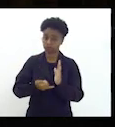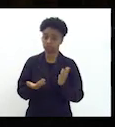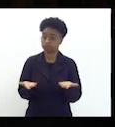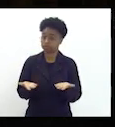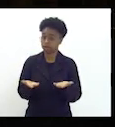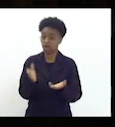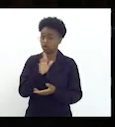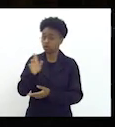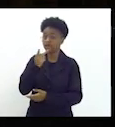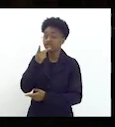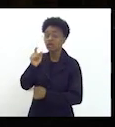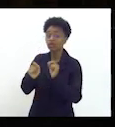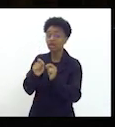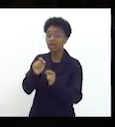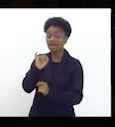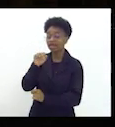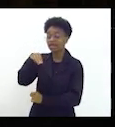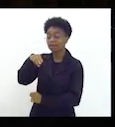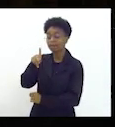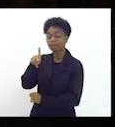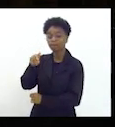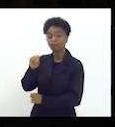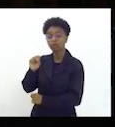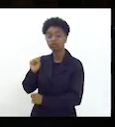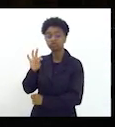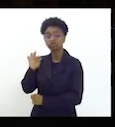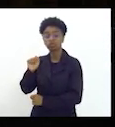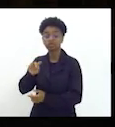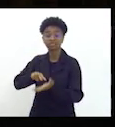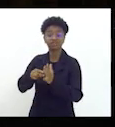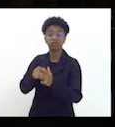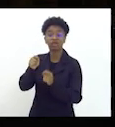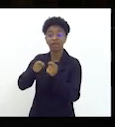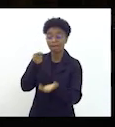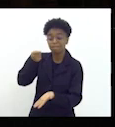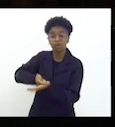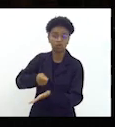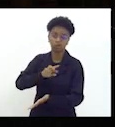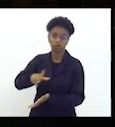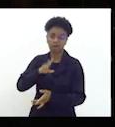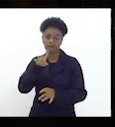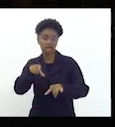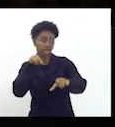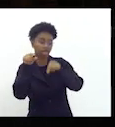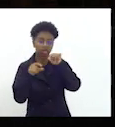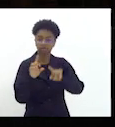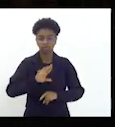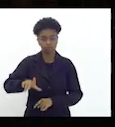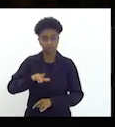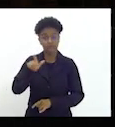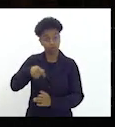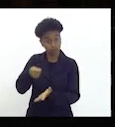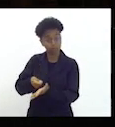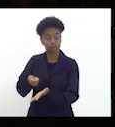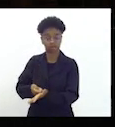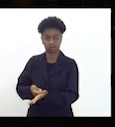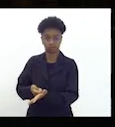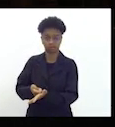diz imposto não é facultativo é obrigatório